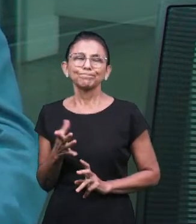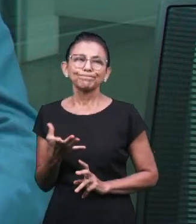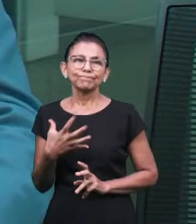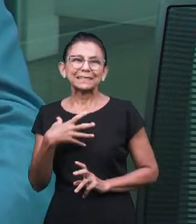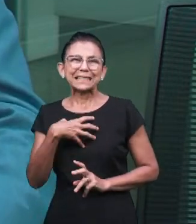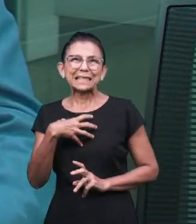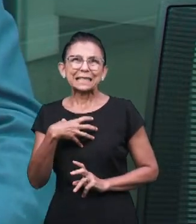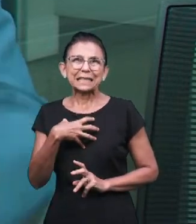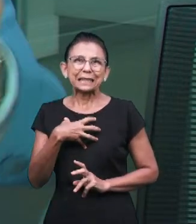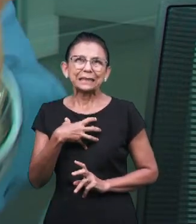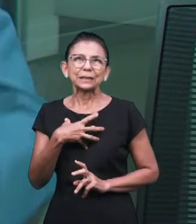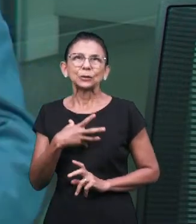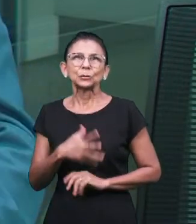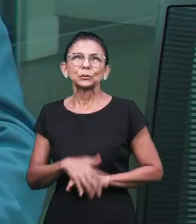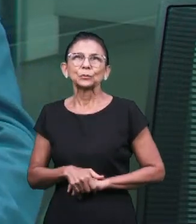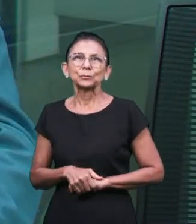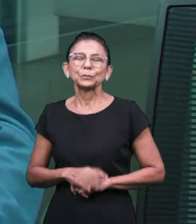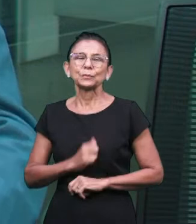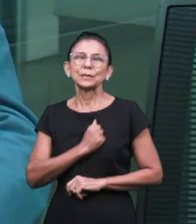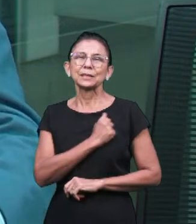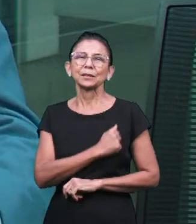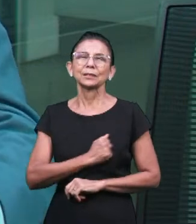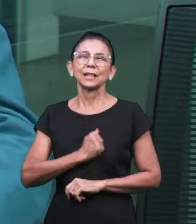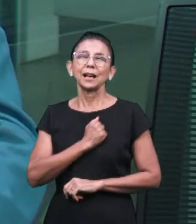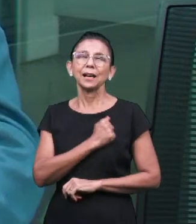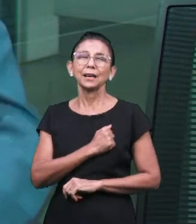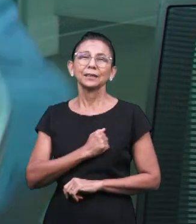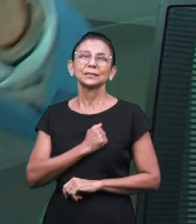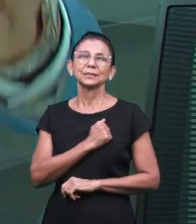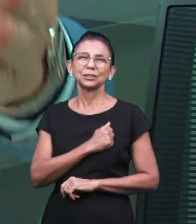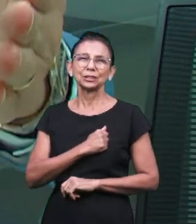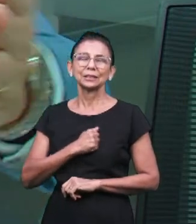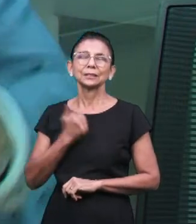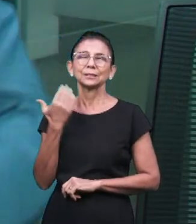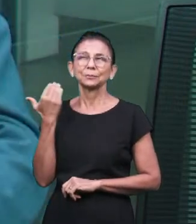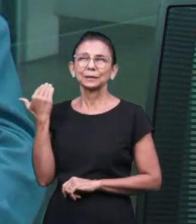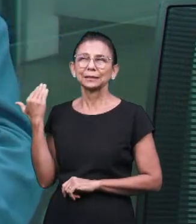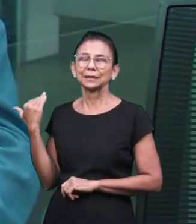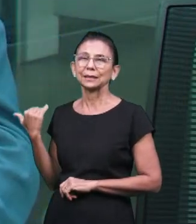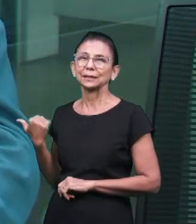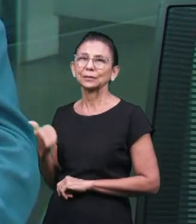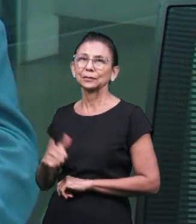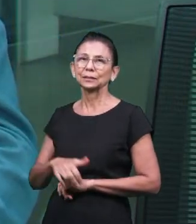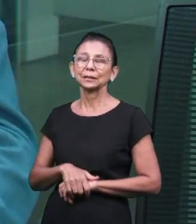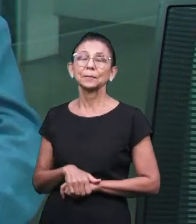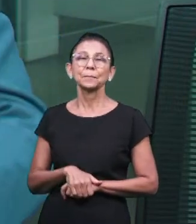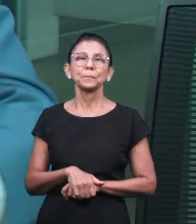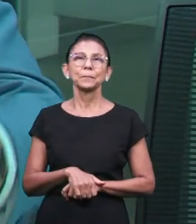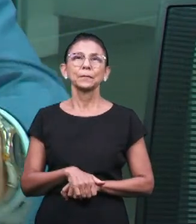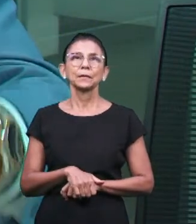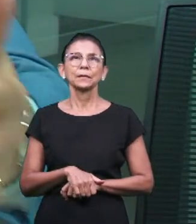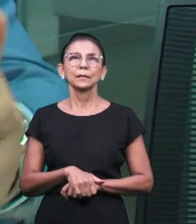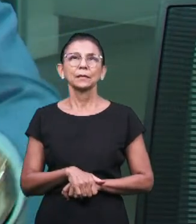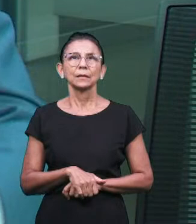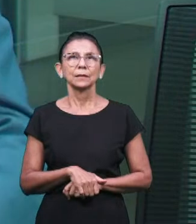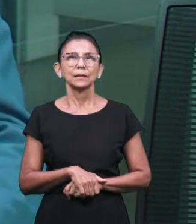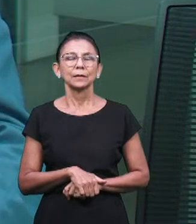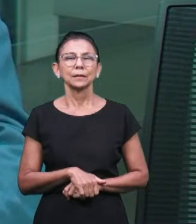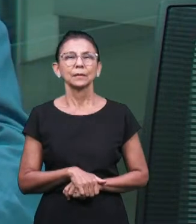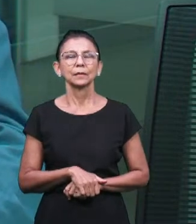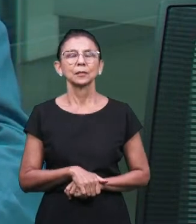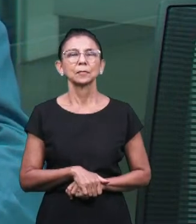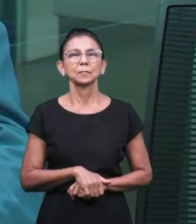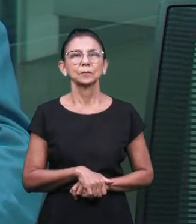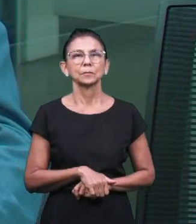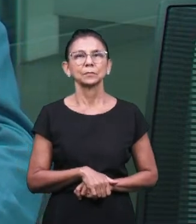de nostalgia desse grupo, entendeu? E muitos jovens vieram